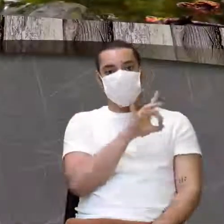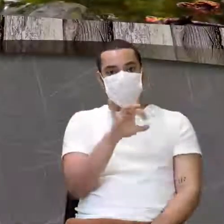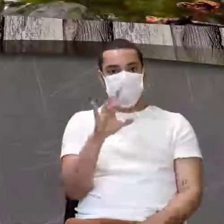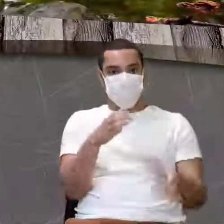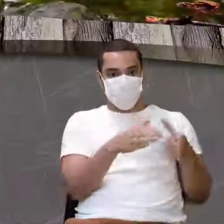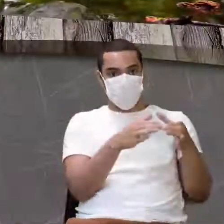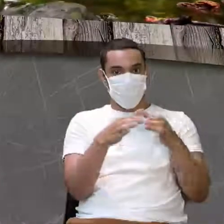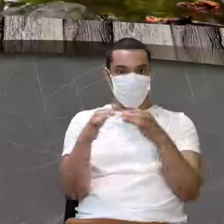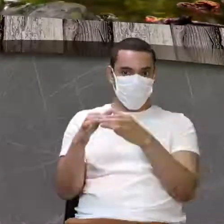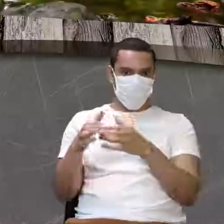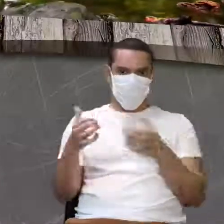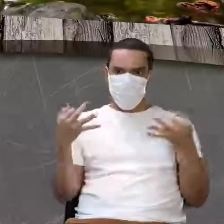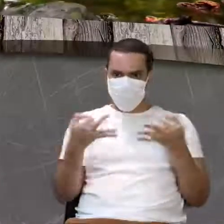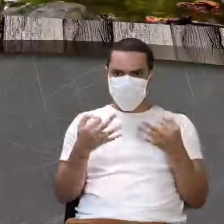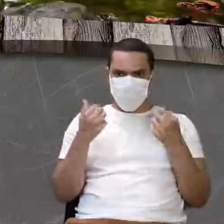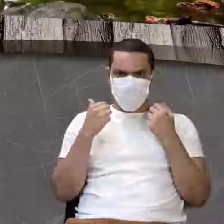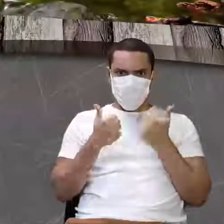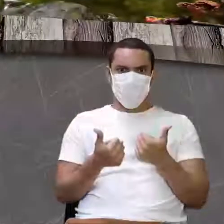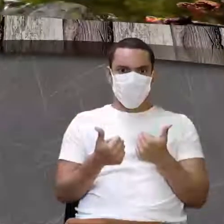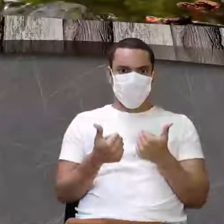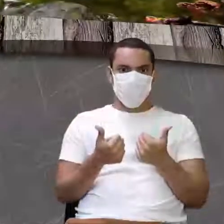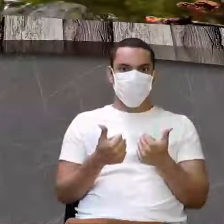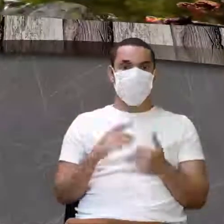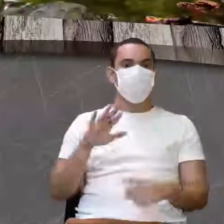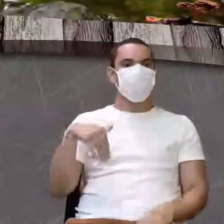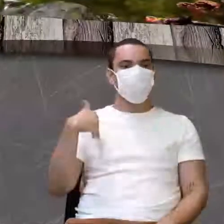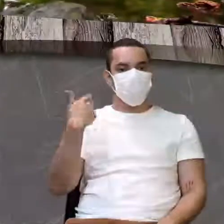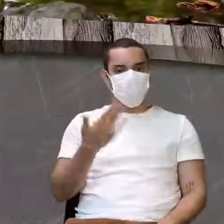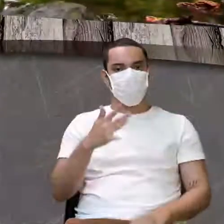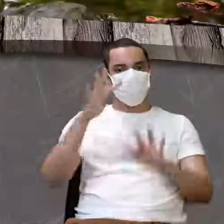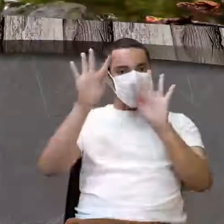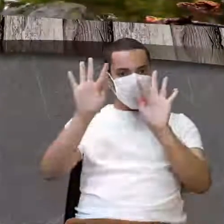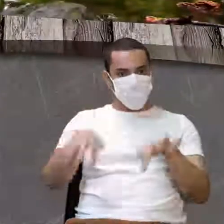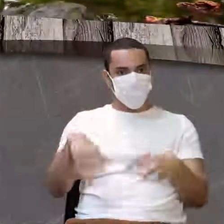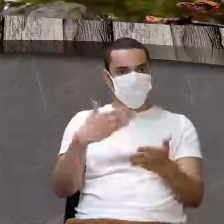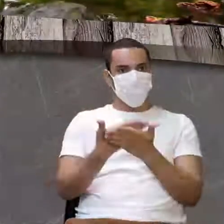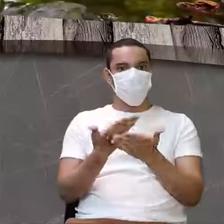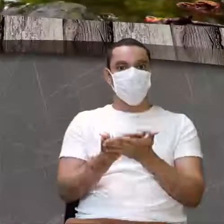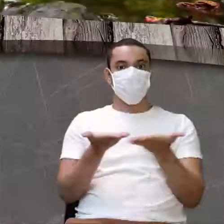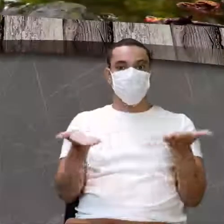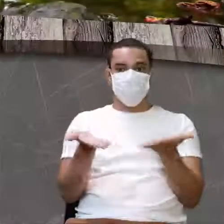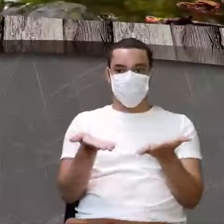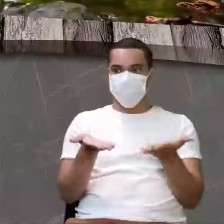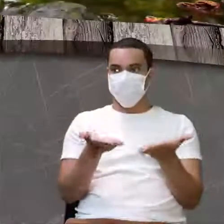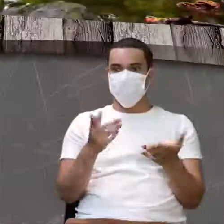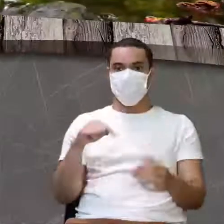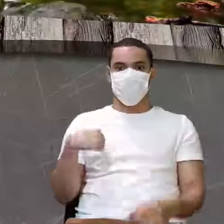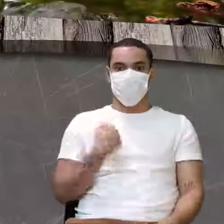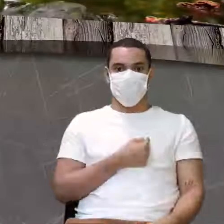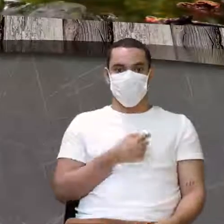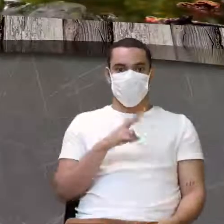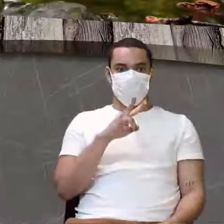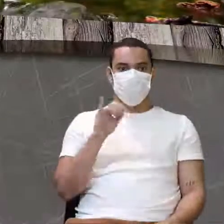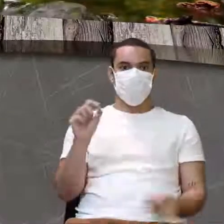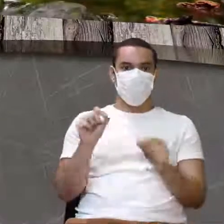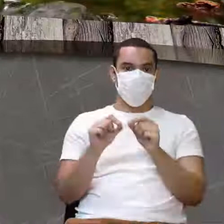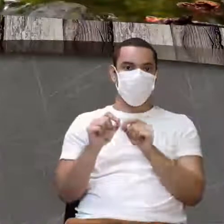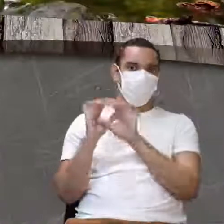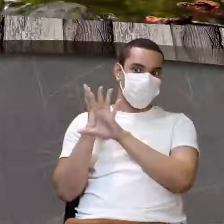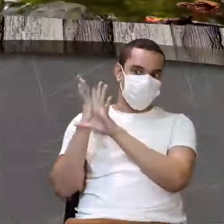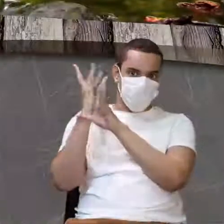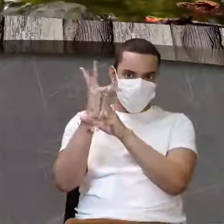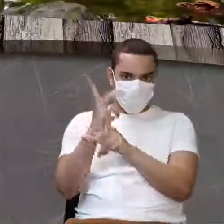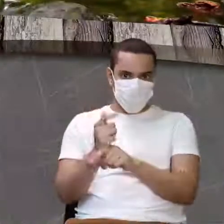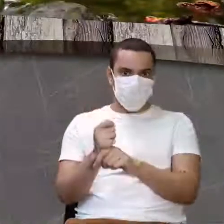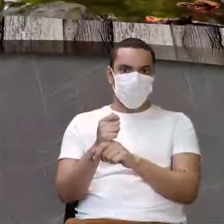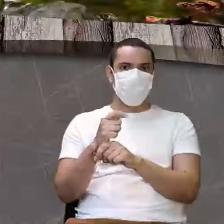desses grupos. Perfeito, galera? Então, a gente vai ficando por aqui e aí a gente vai depois fazer aquela